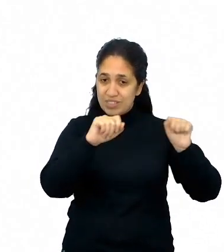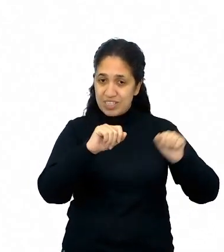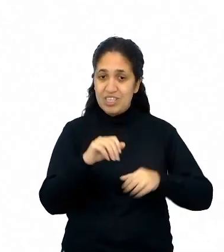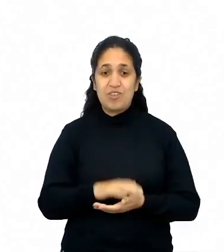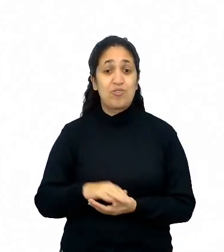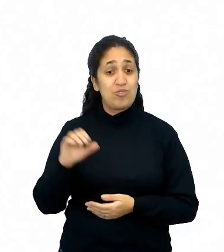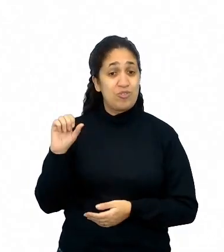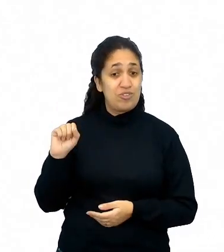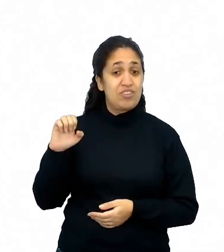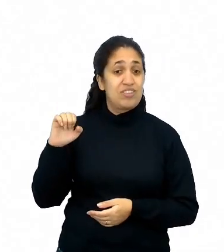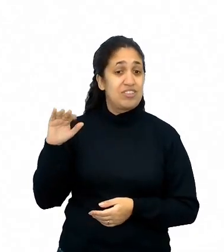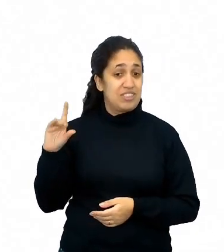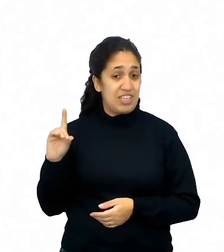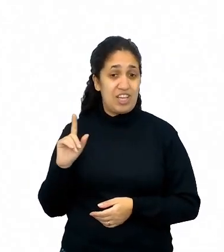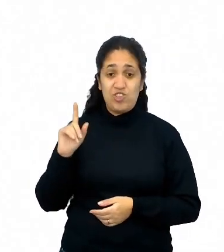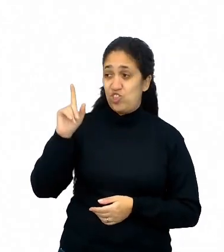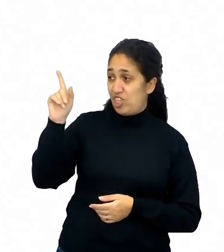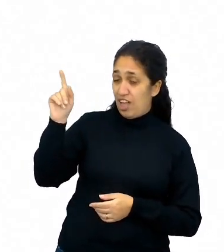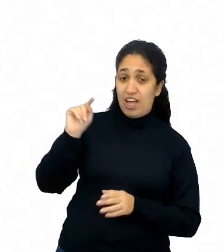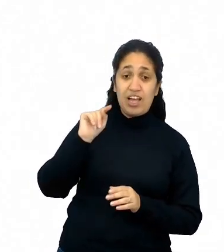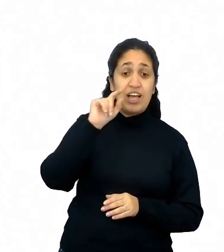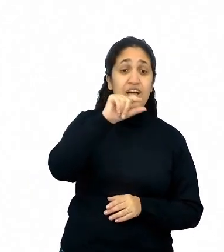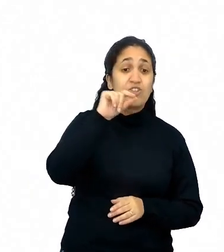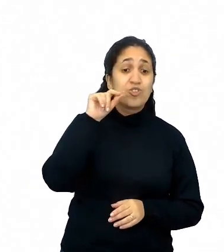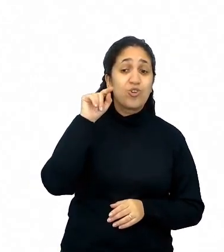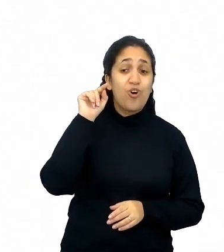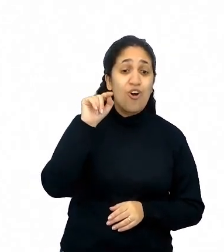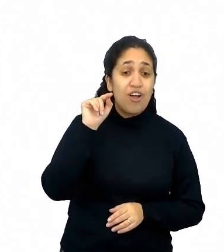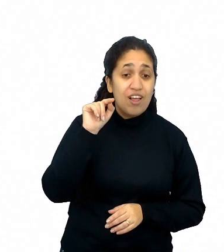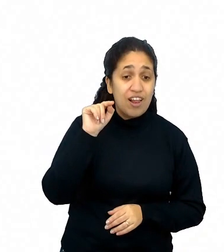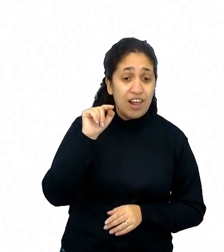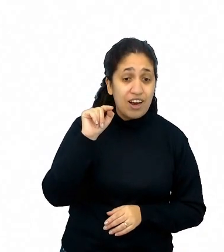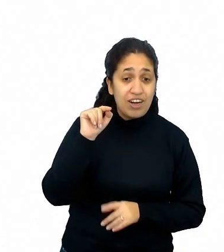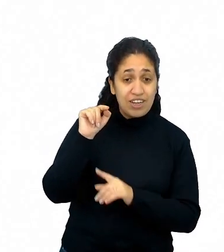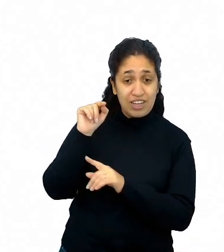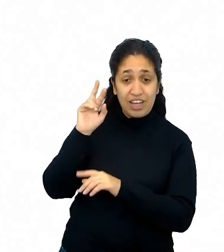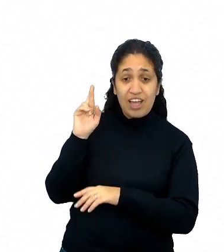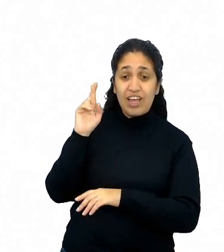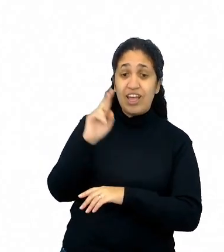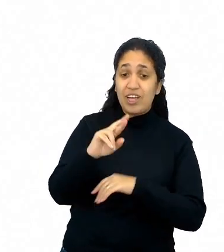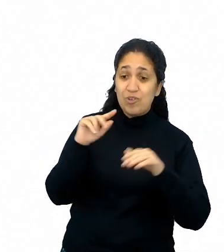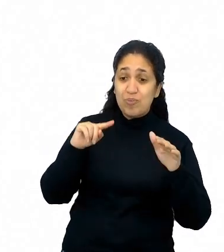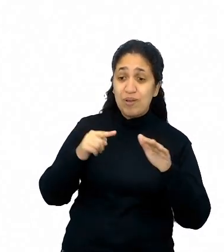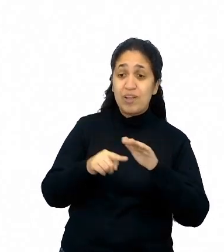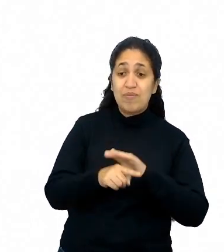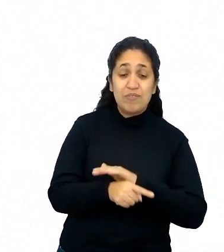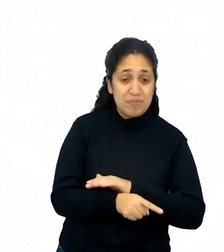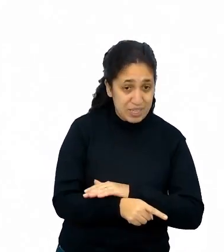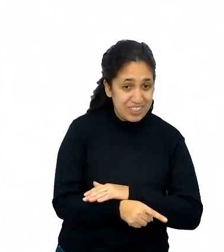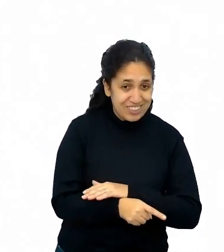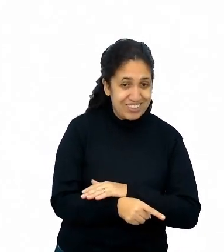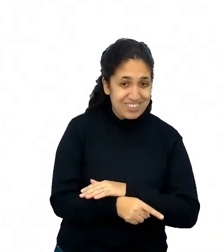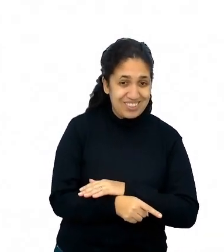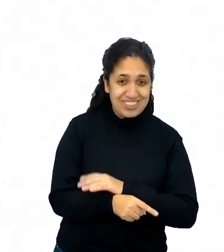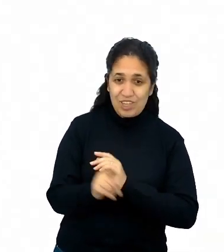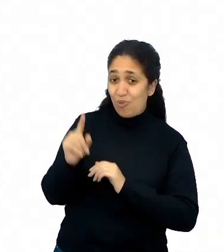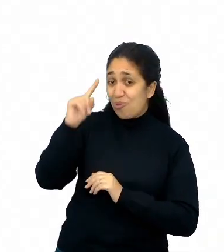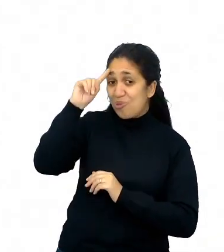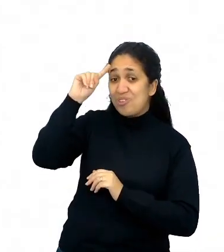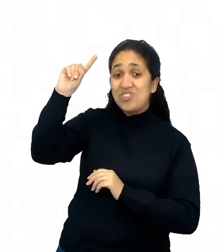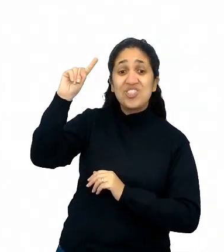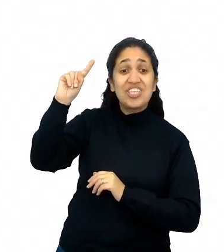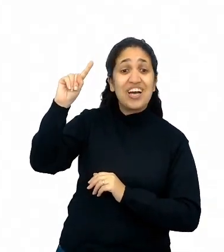sede, foi lá, que é importante essa parte, recuperação e aprofundamento, não vai se enrolar.